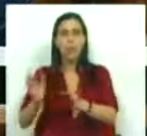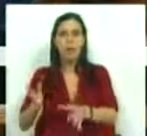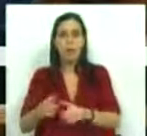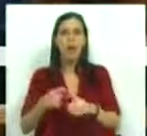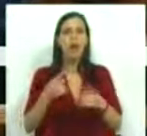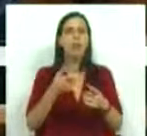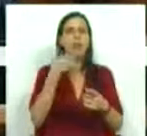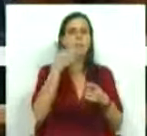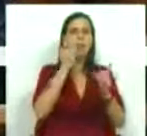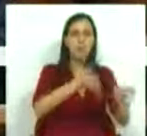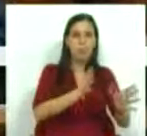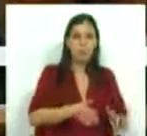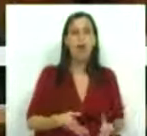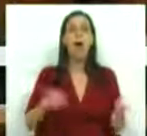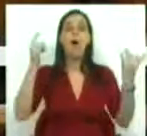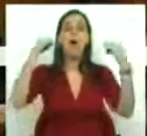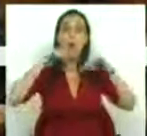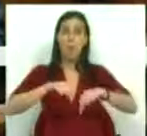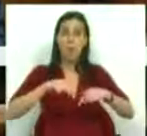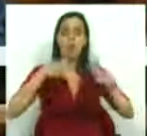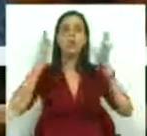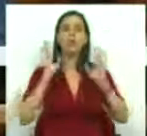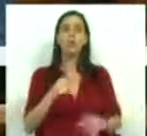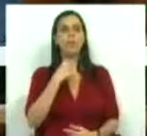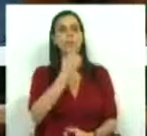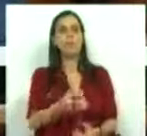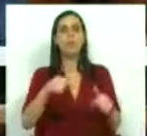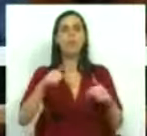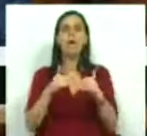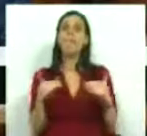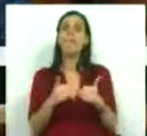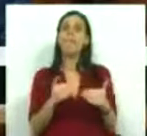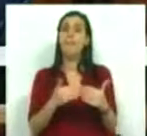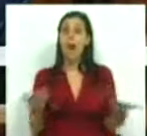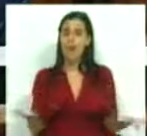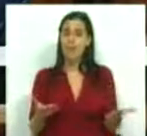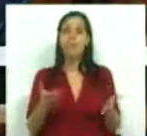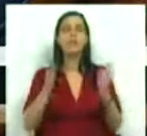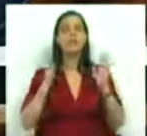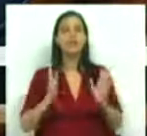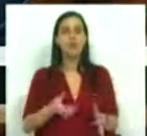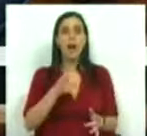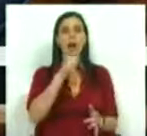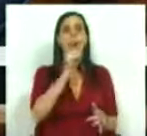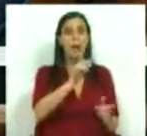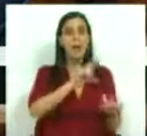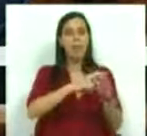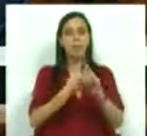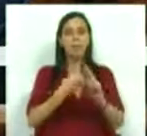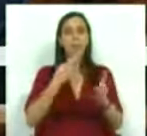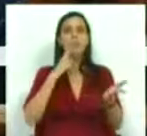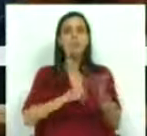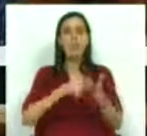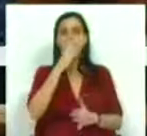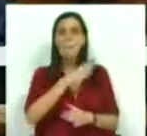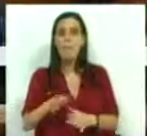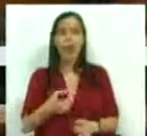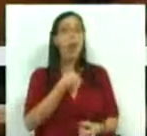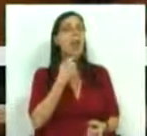nas redundâncias. Hoje já podemos dizer que estamos numa fase em que passamos das palavras aos atos,